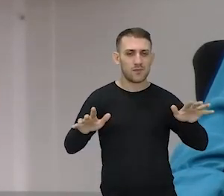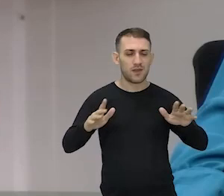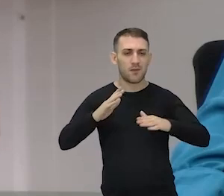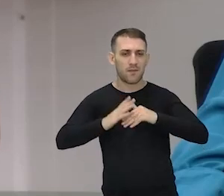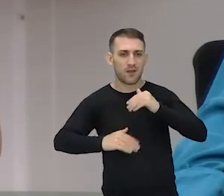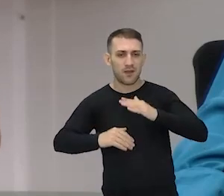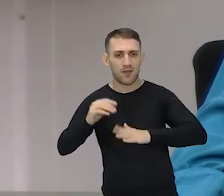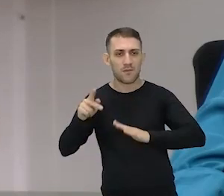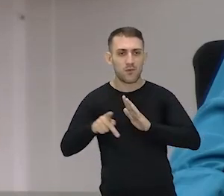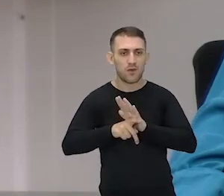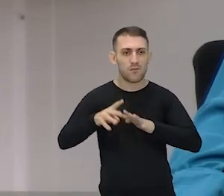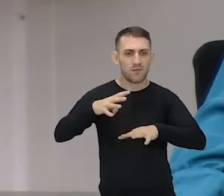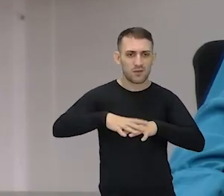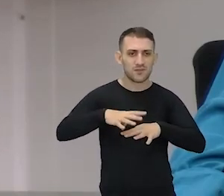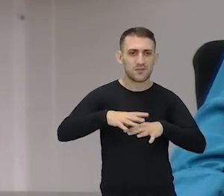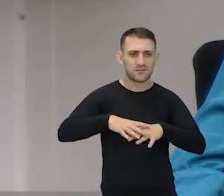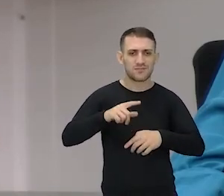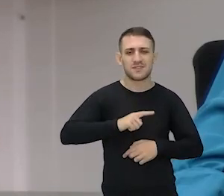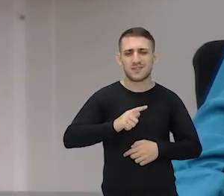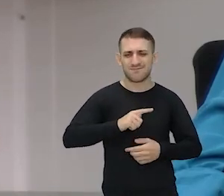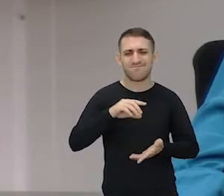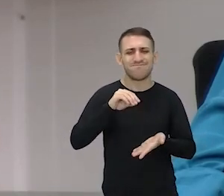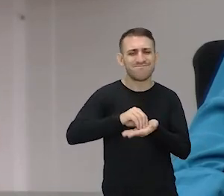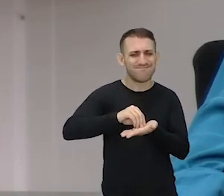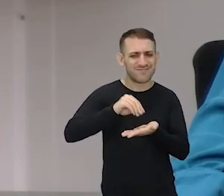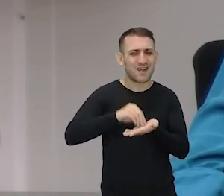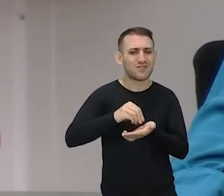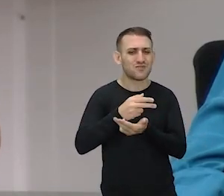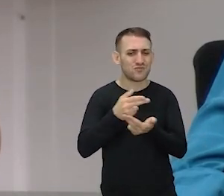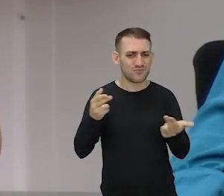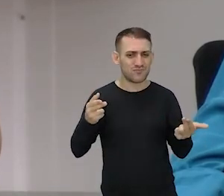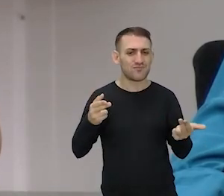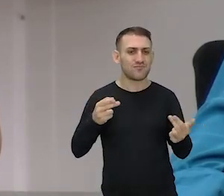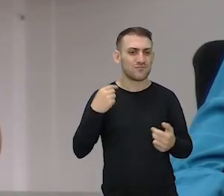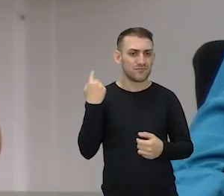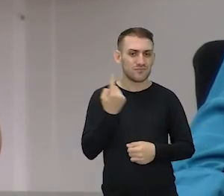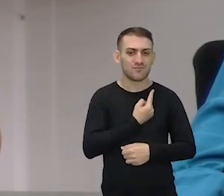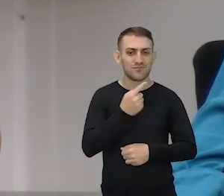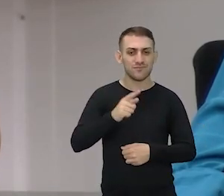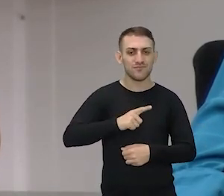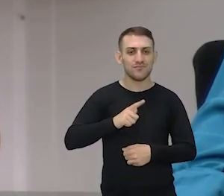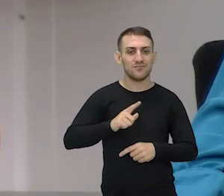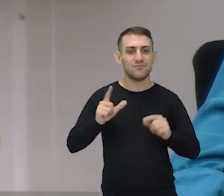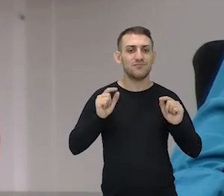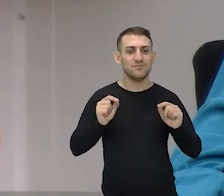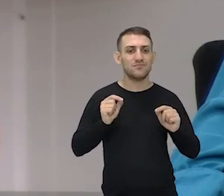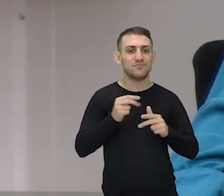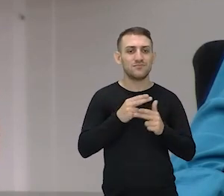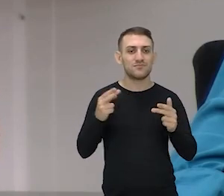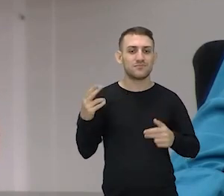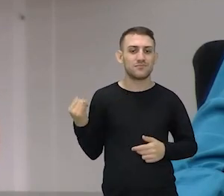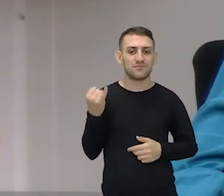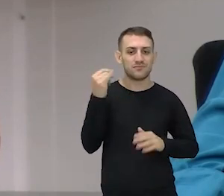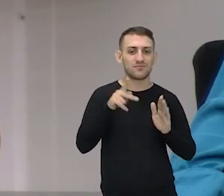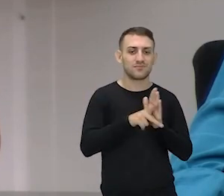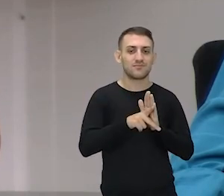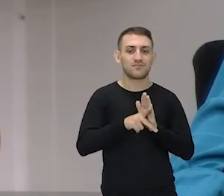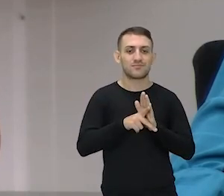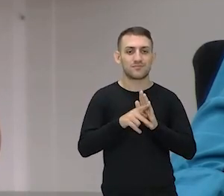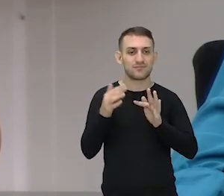de matemática estavam muito defasadas, né? Então, nós temos ali as evidências de